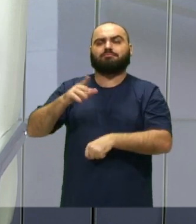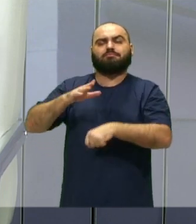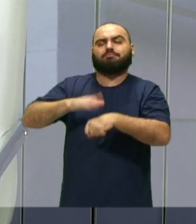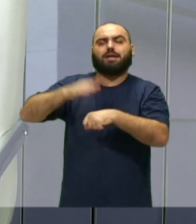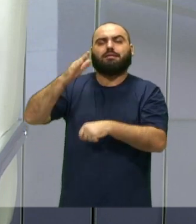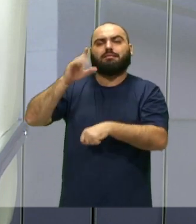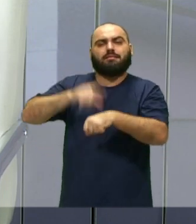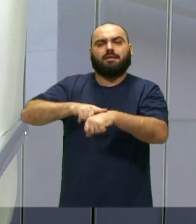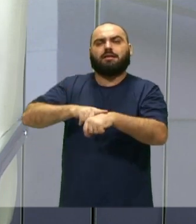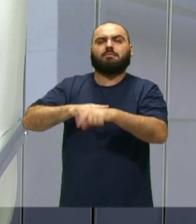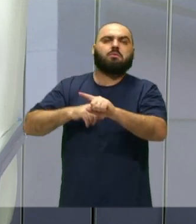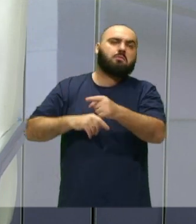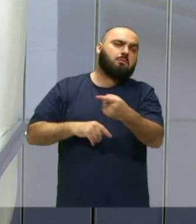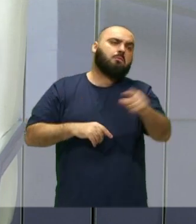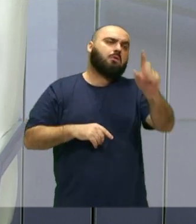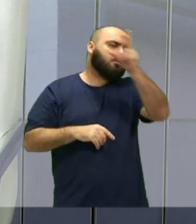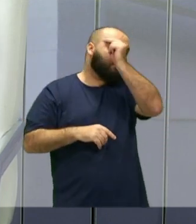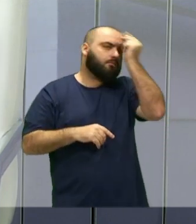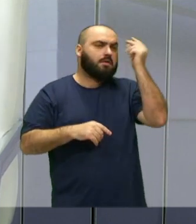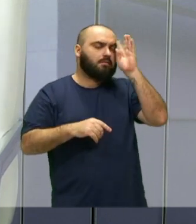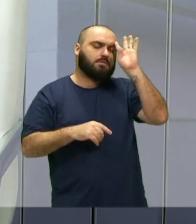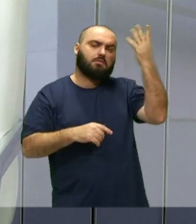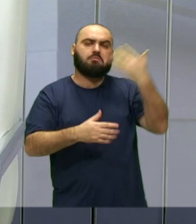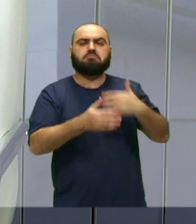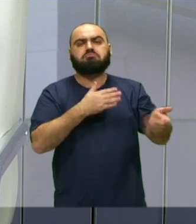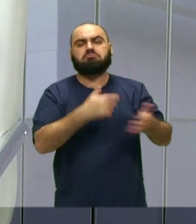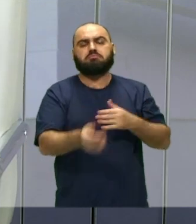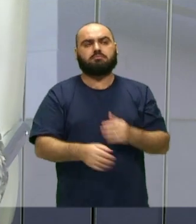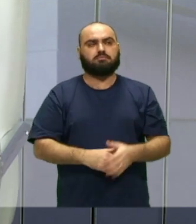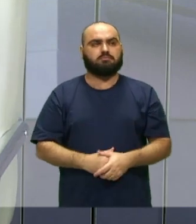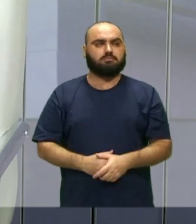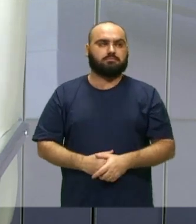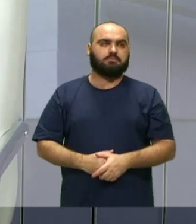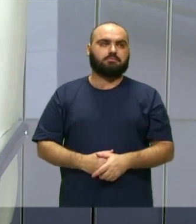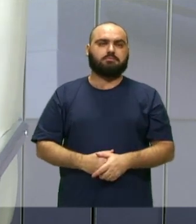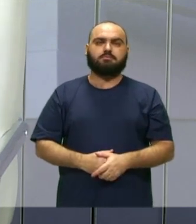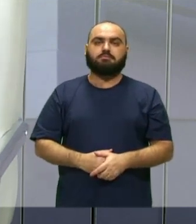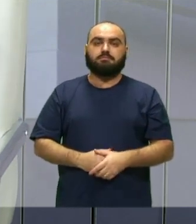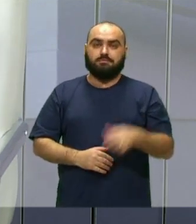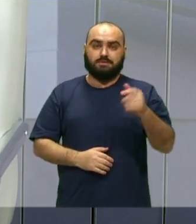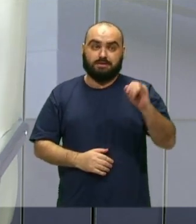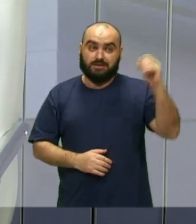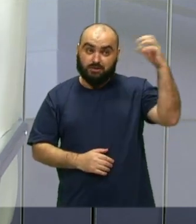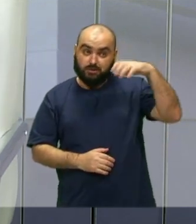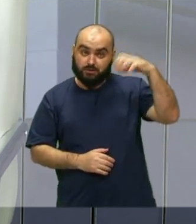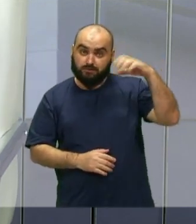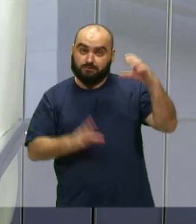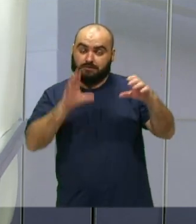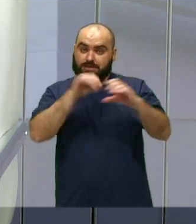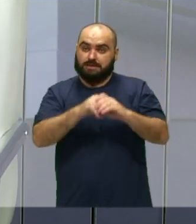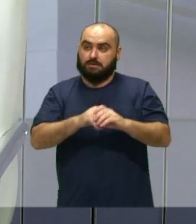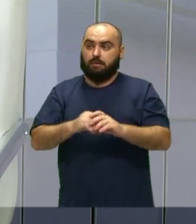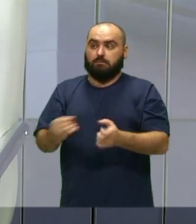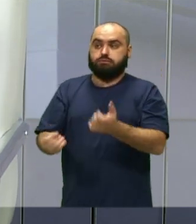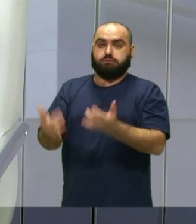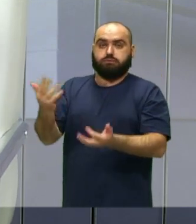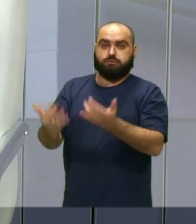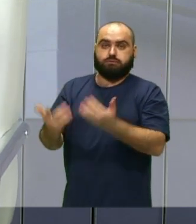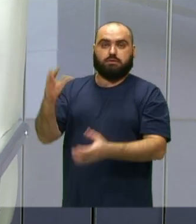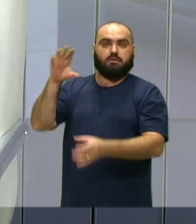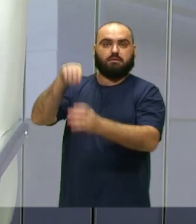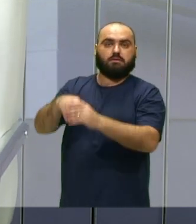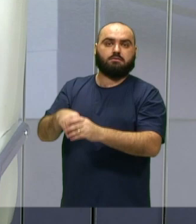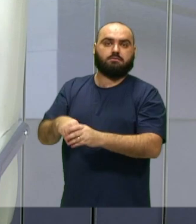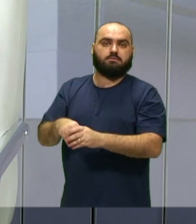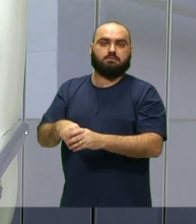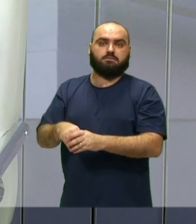tempo, daí fica por outro prefeito, mas, poxa, se acontece de chover lá dentro, se acontece de ter um incêndio lá dentro, qualquer coisa assim, nós